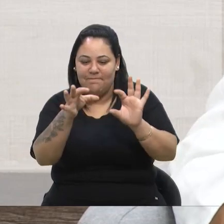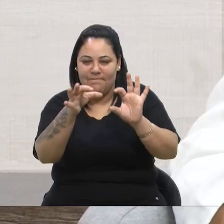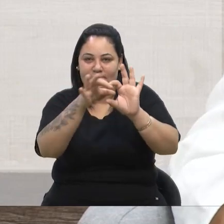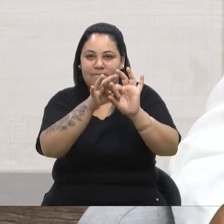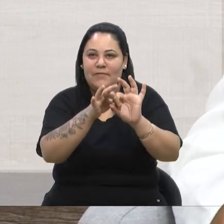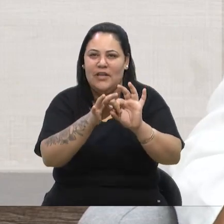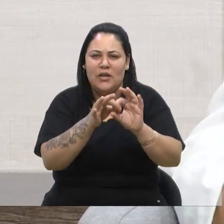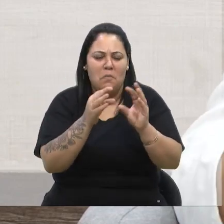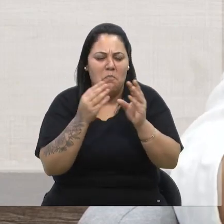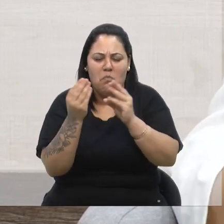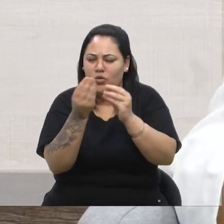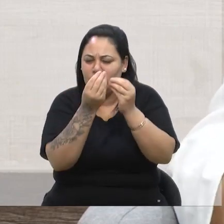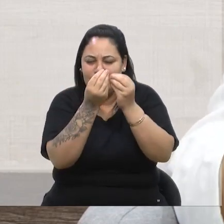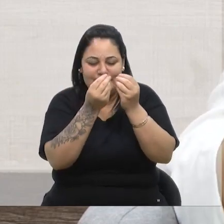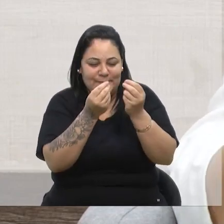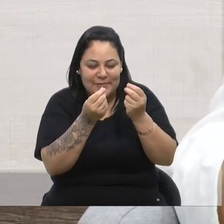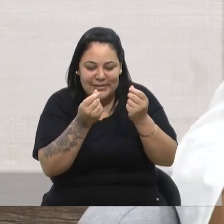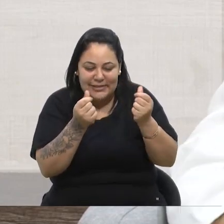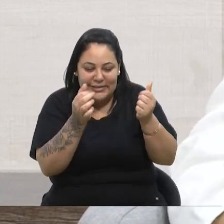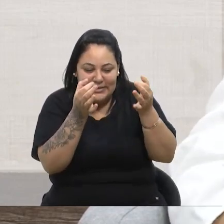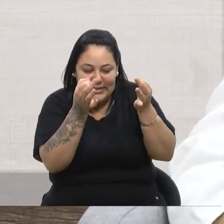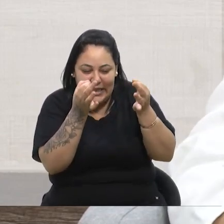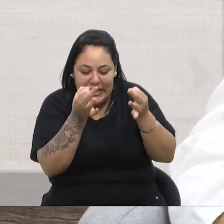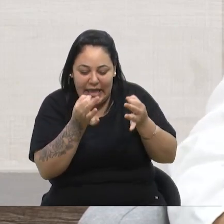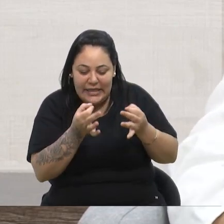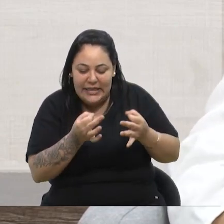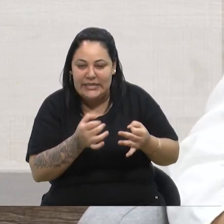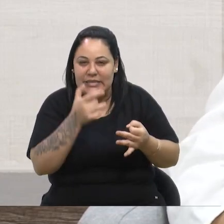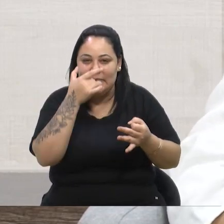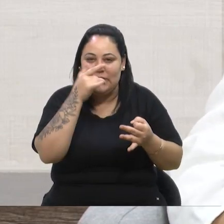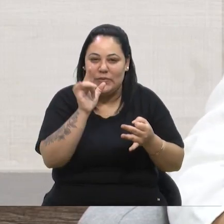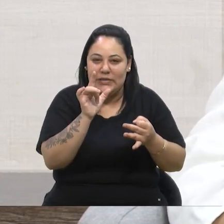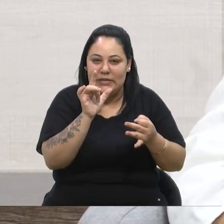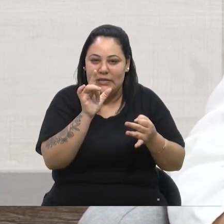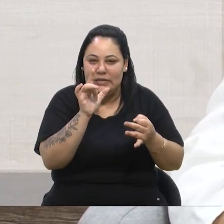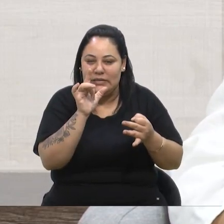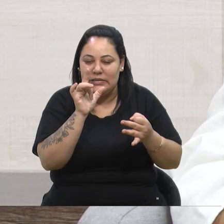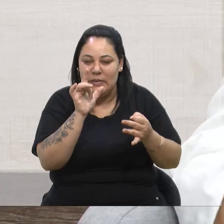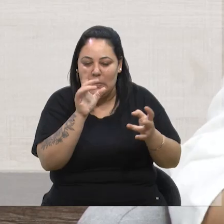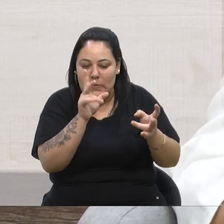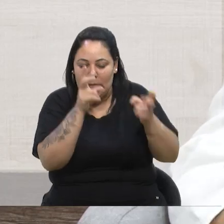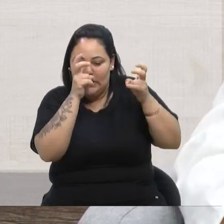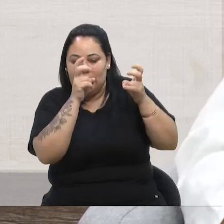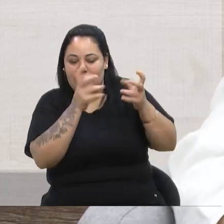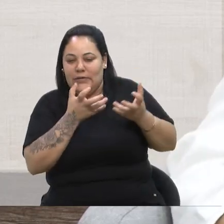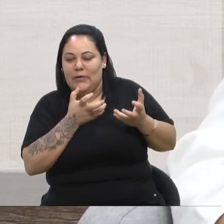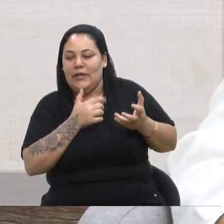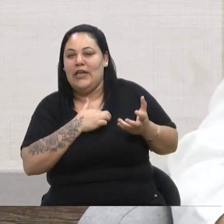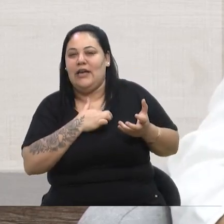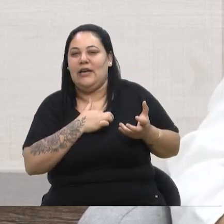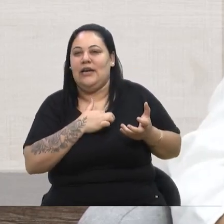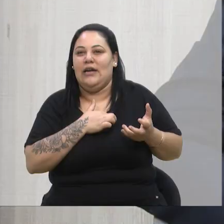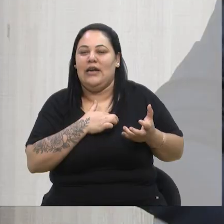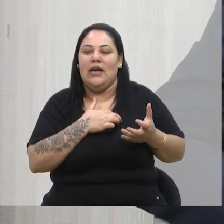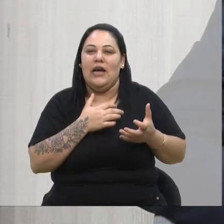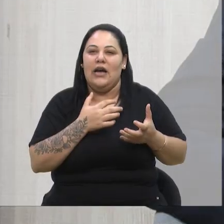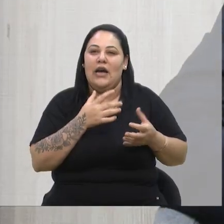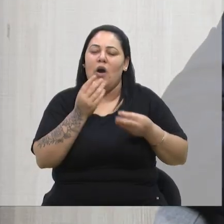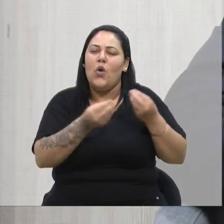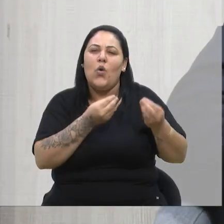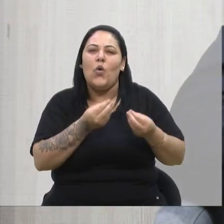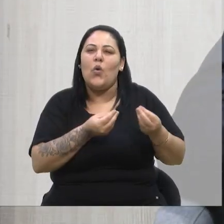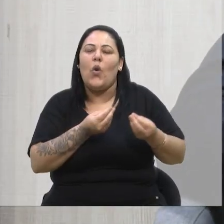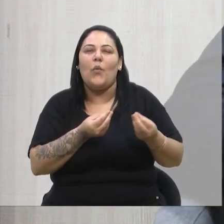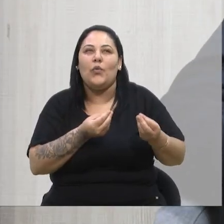ilustração. E ele foi muito astuto, muito sensível para poder pegar o que eu estava dizendo. Como é que